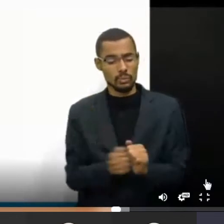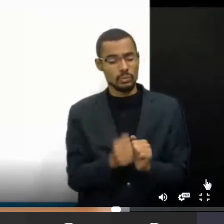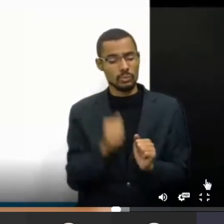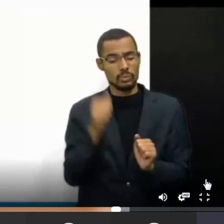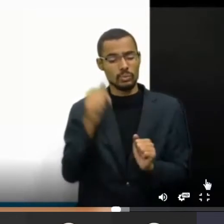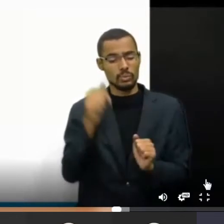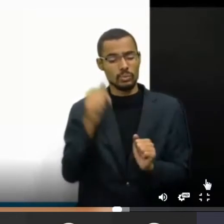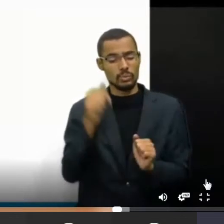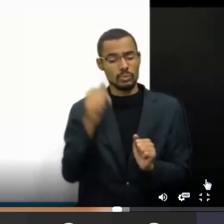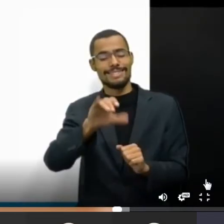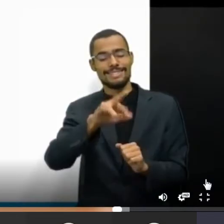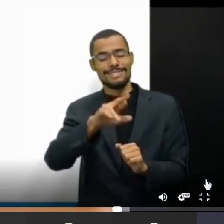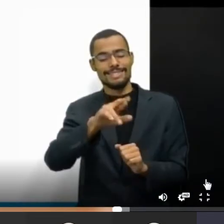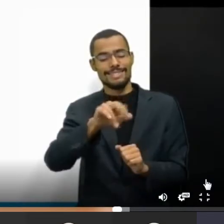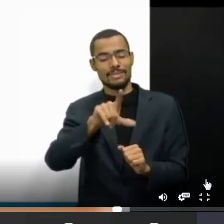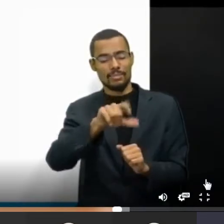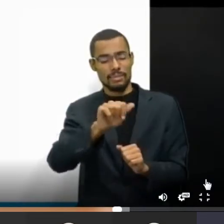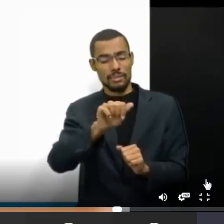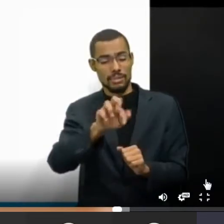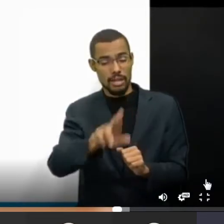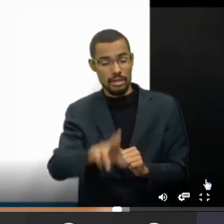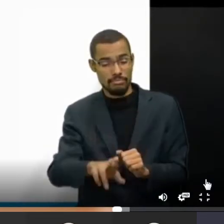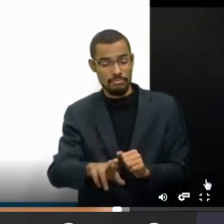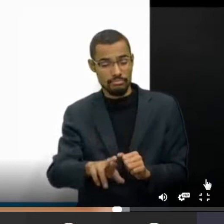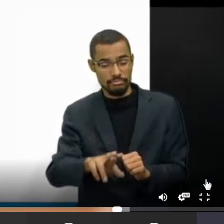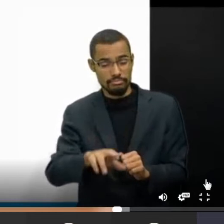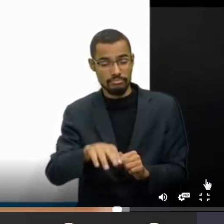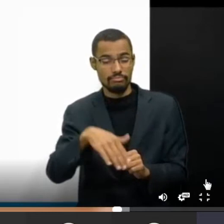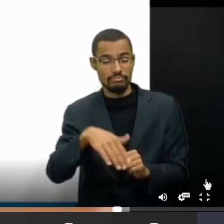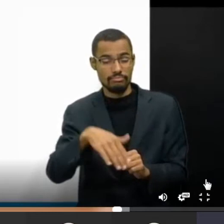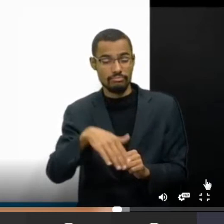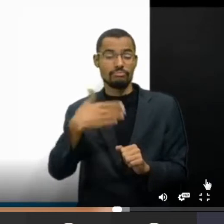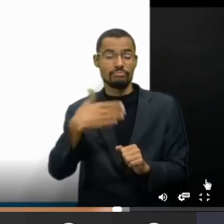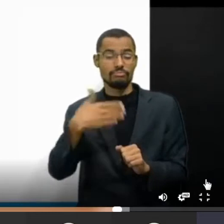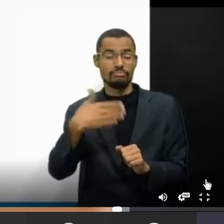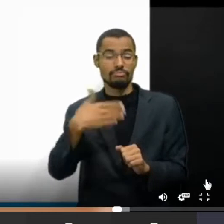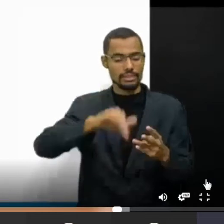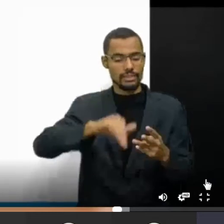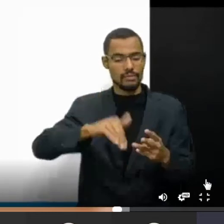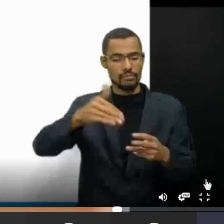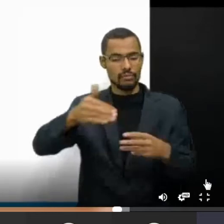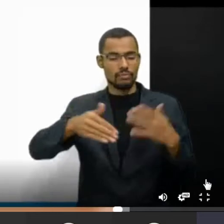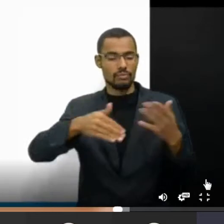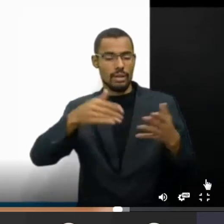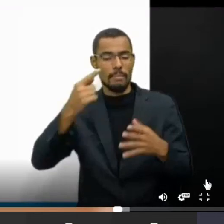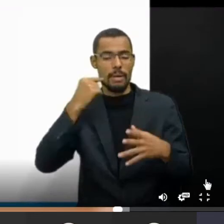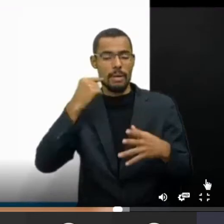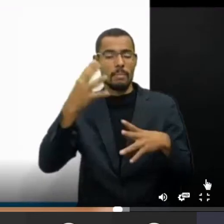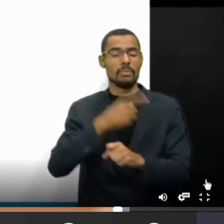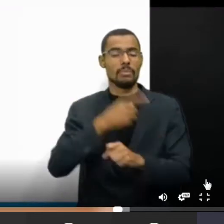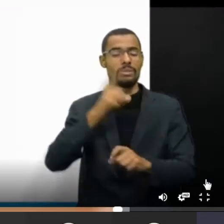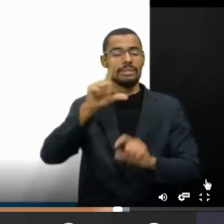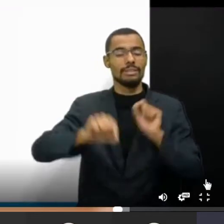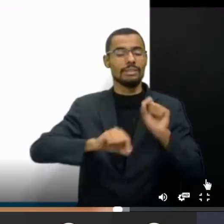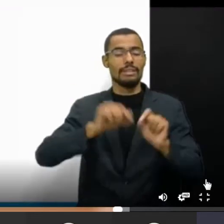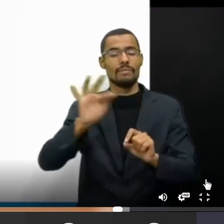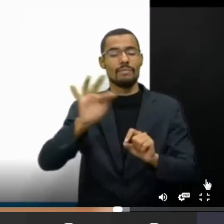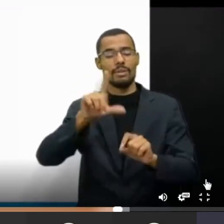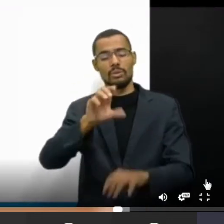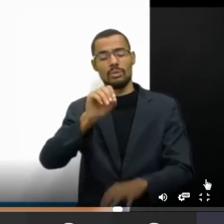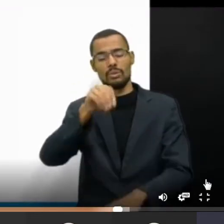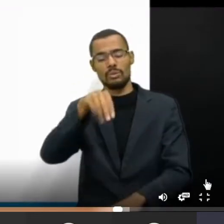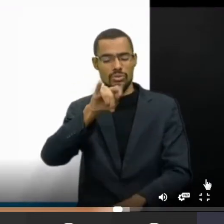musculatura circular e mais externo a essa musculatura tem as